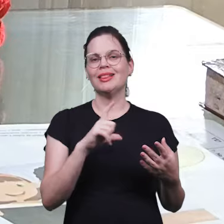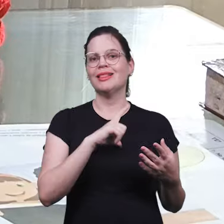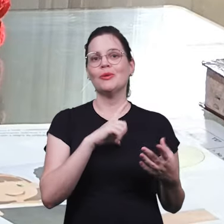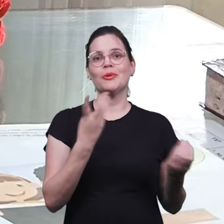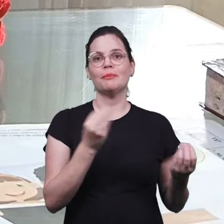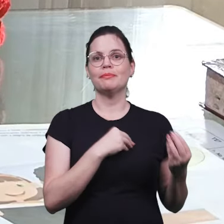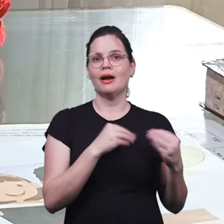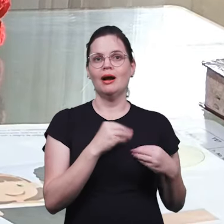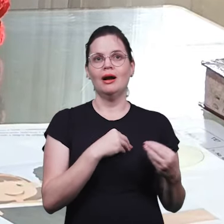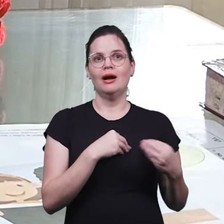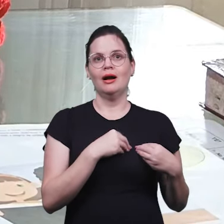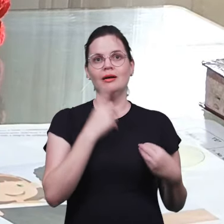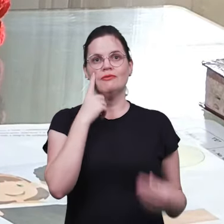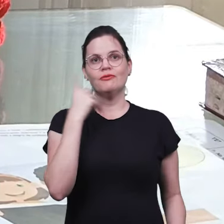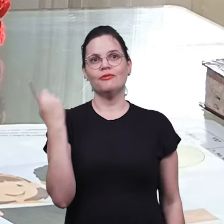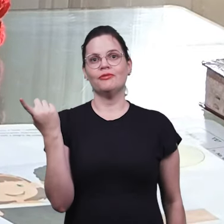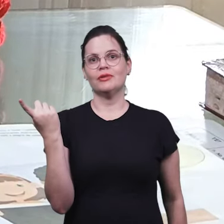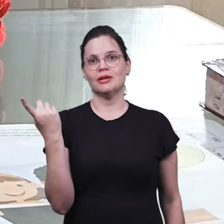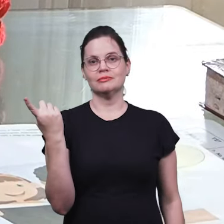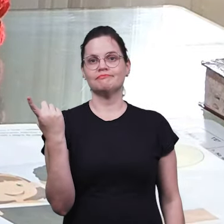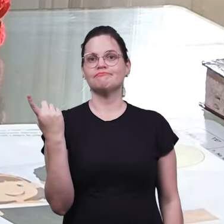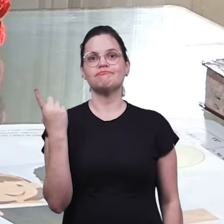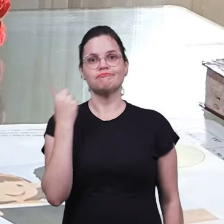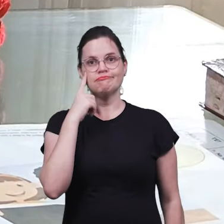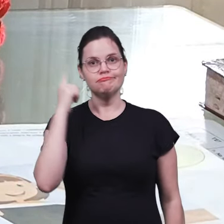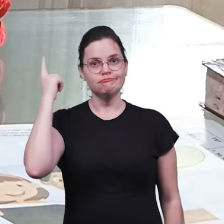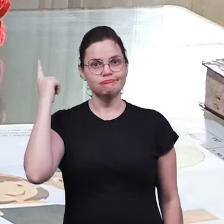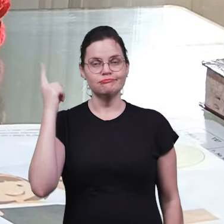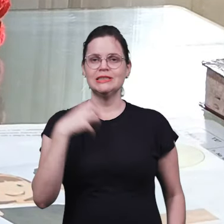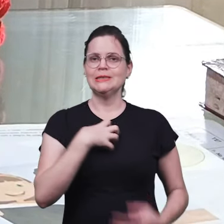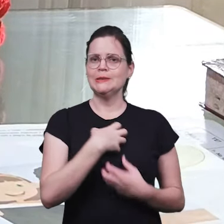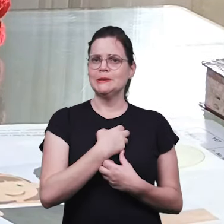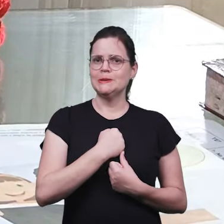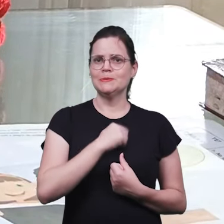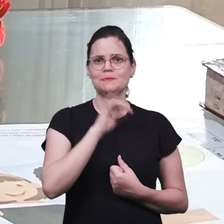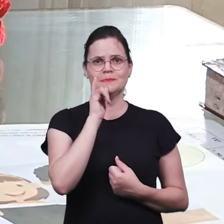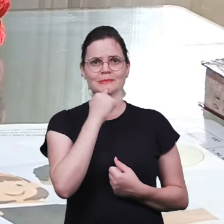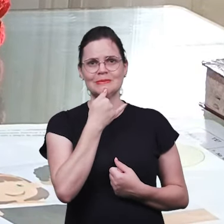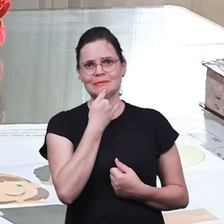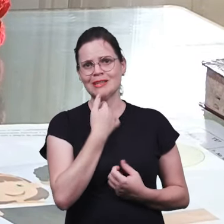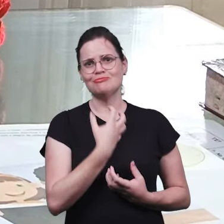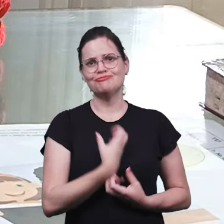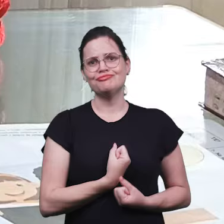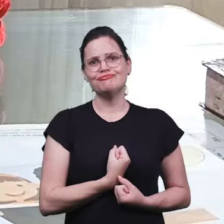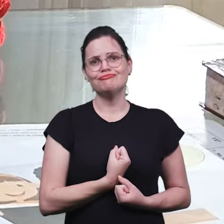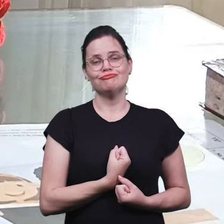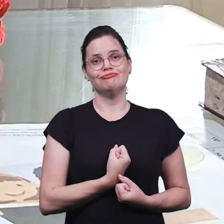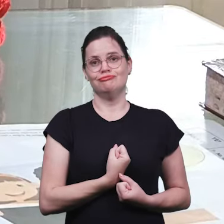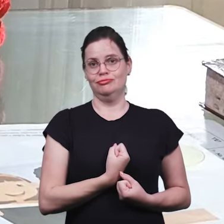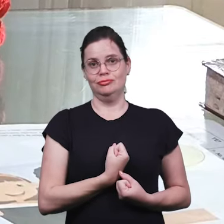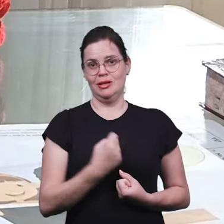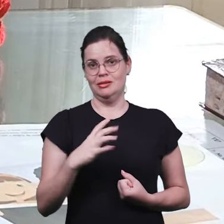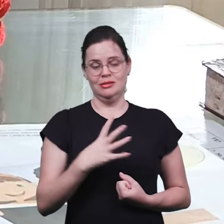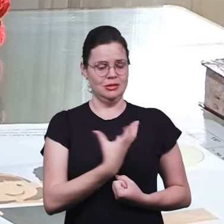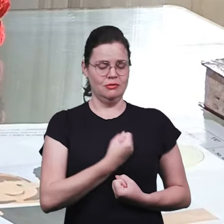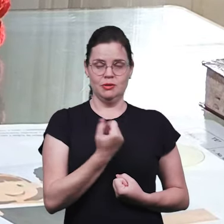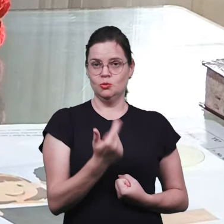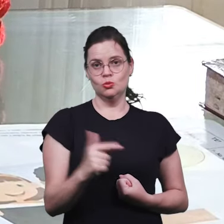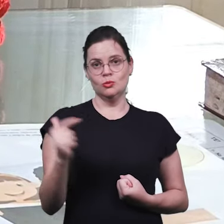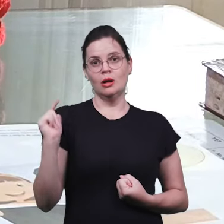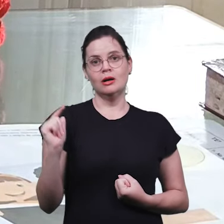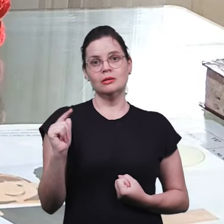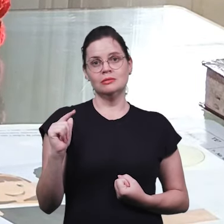trevas, tá vendo? Gera angústia, tristeza, decepção e não traz a